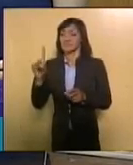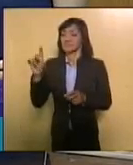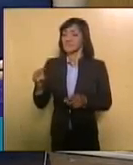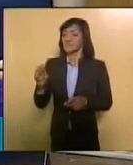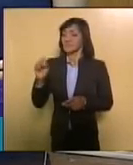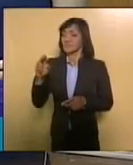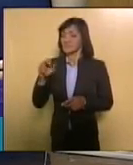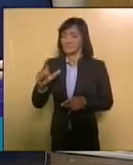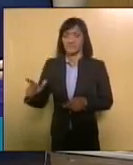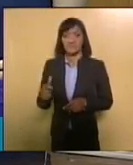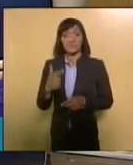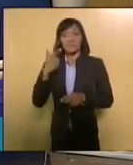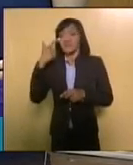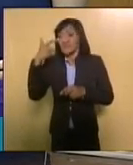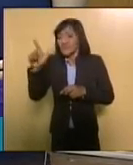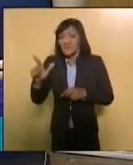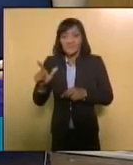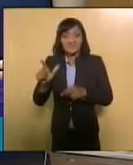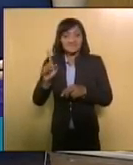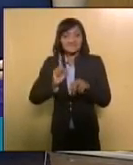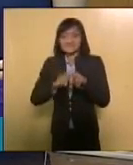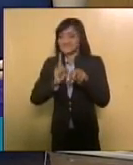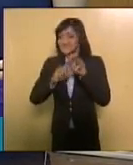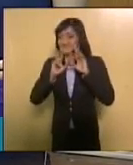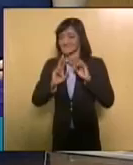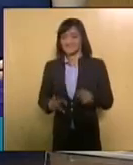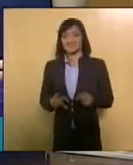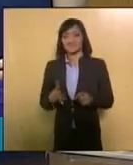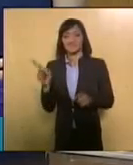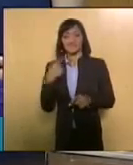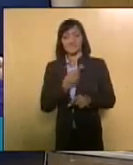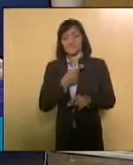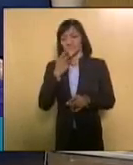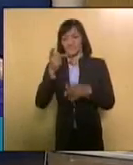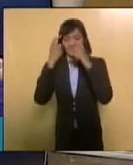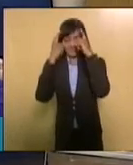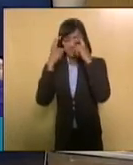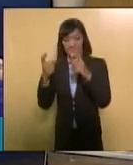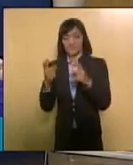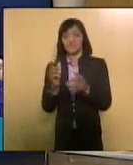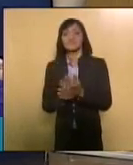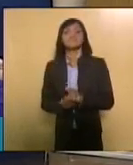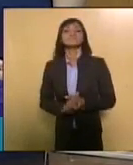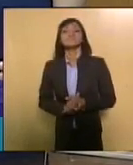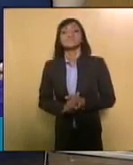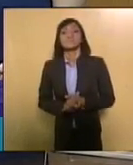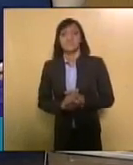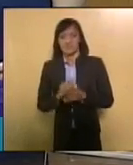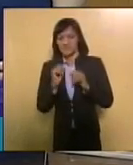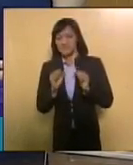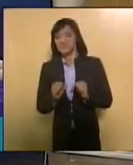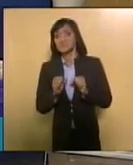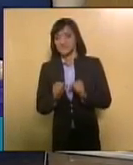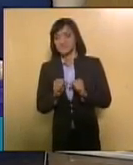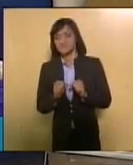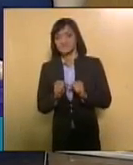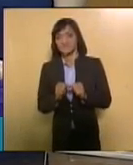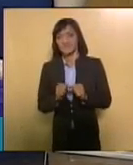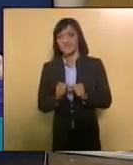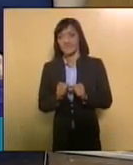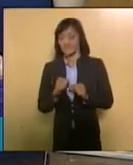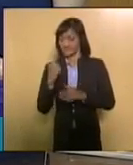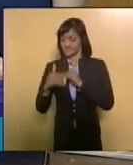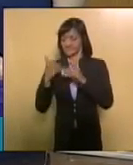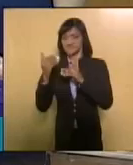Social é a primeira questão quando a gente fala de violência Mas além disso é possível que você tenha num local um alto